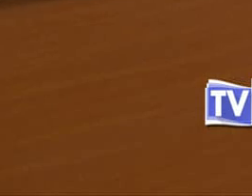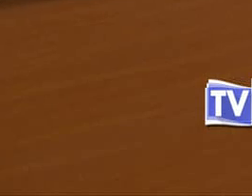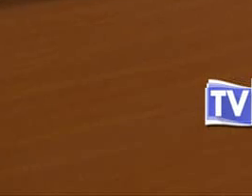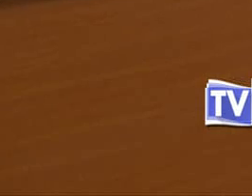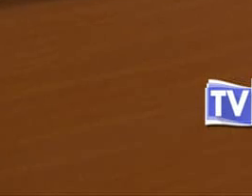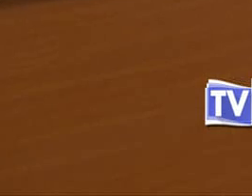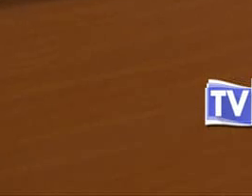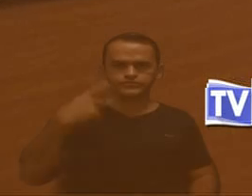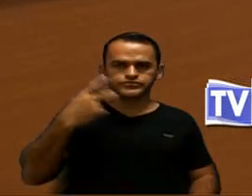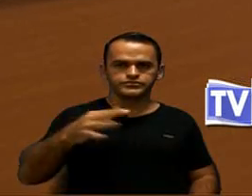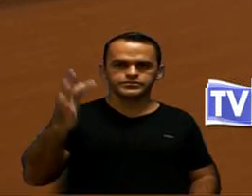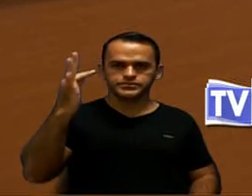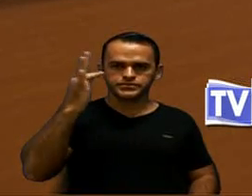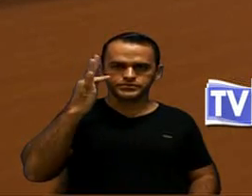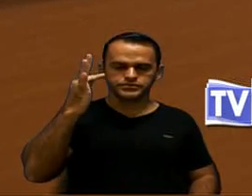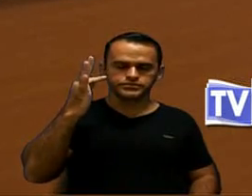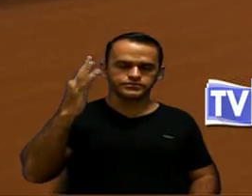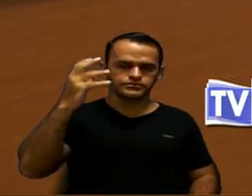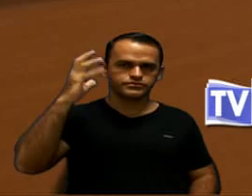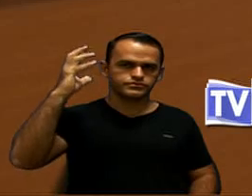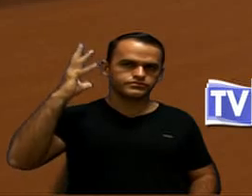Vereadora Fernanda Garcia, o voto.